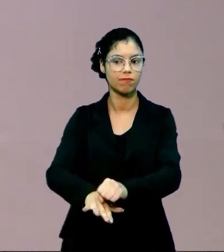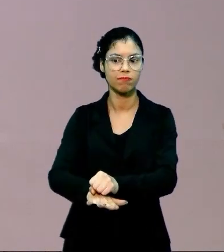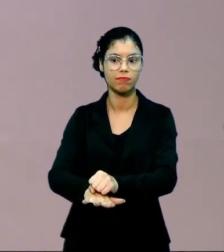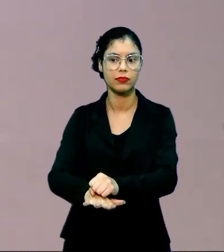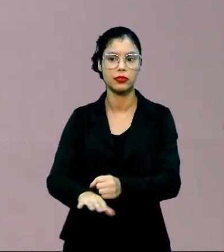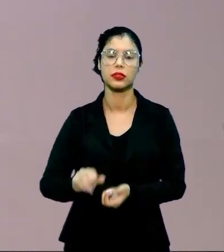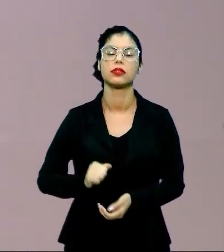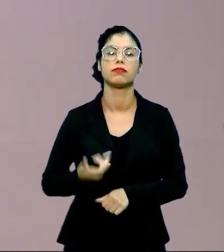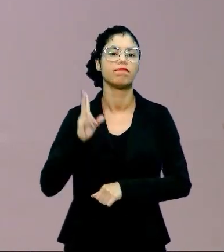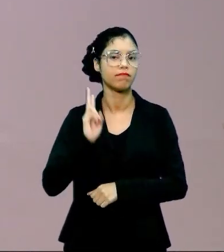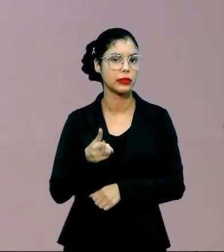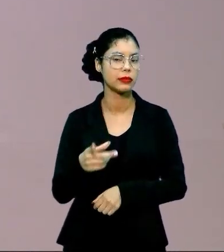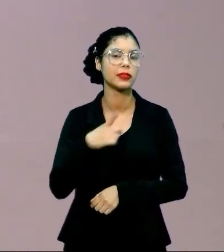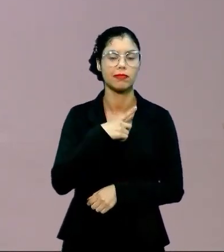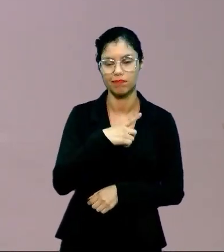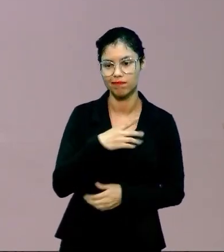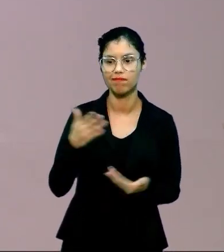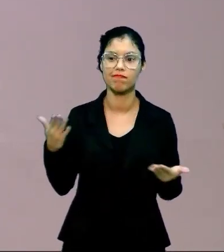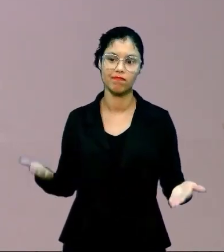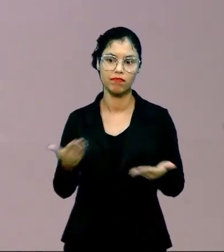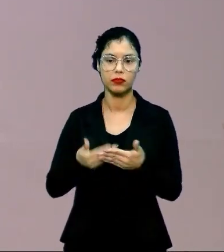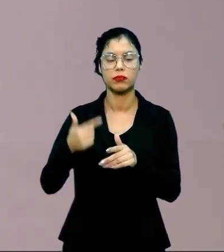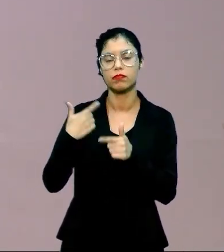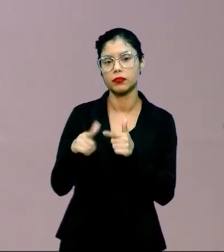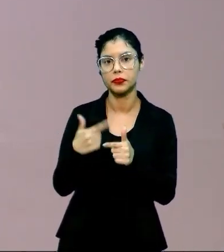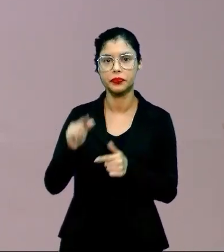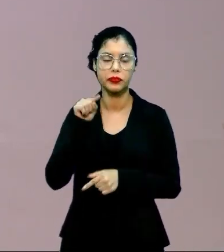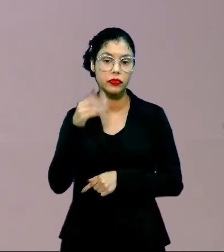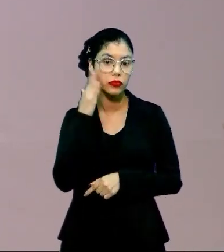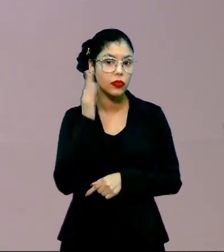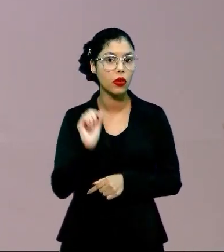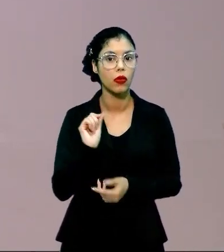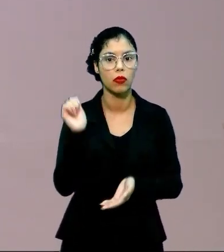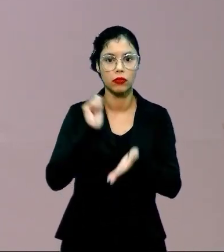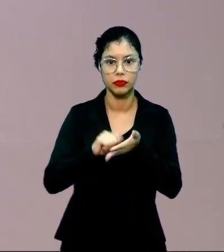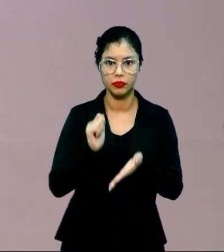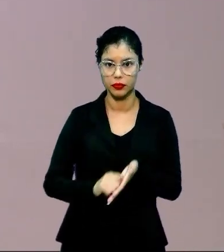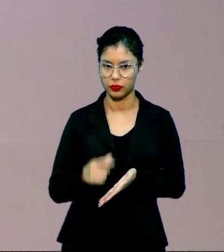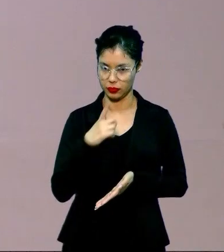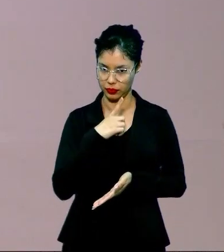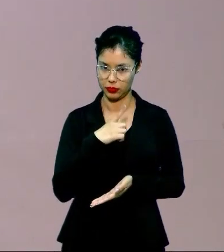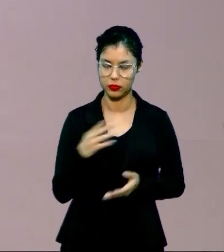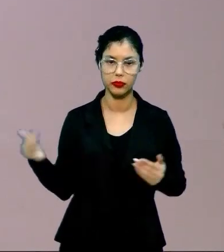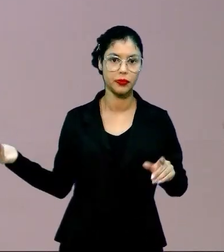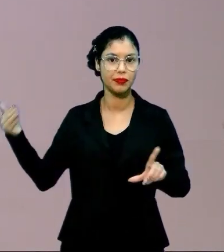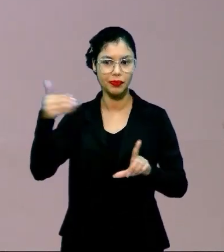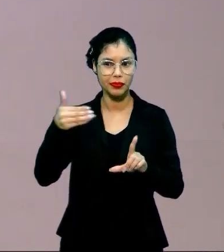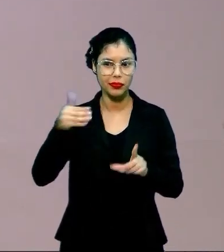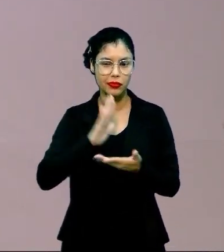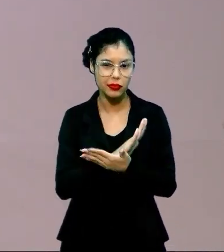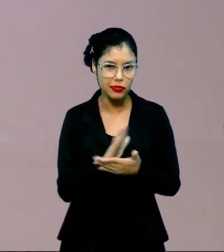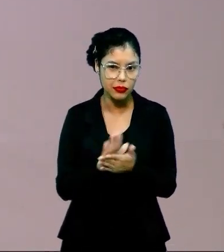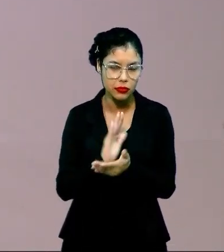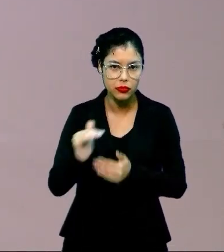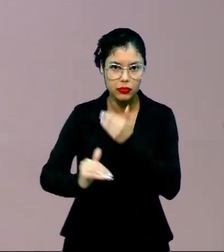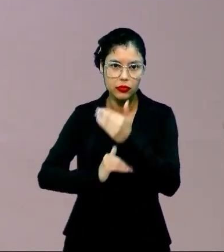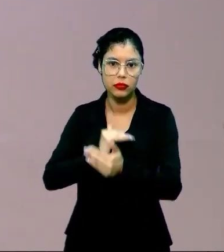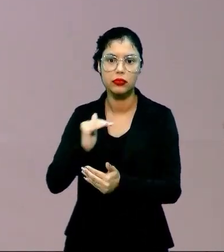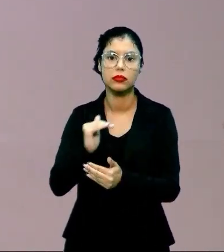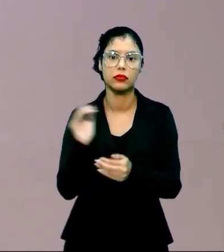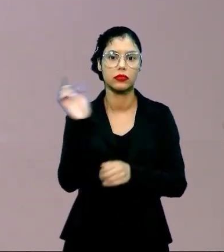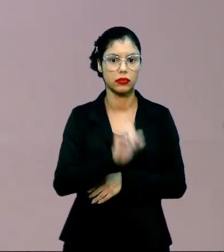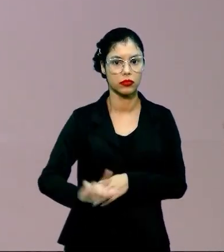sempre foi um grande problema. Então, a gente entende aqui que esse escritor ele só tem acesso a esse autodesenvolvimento